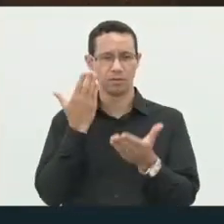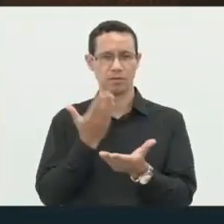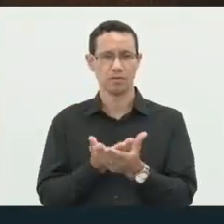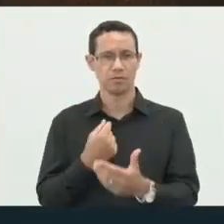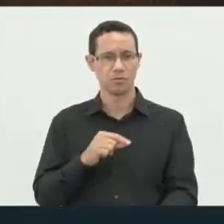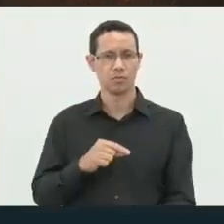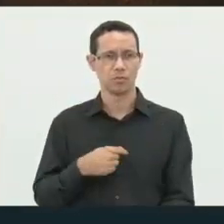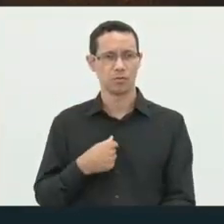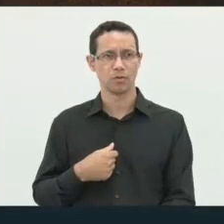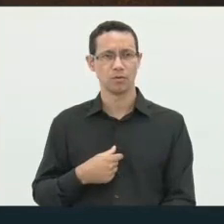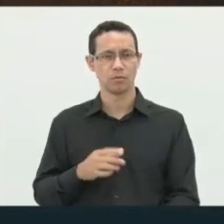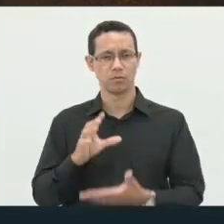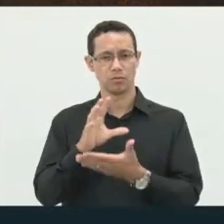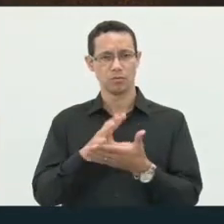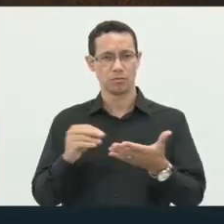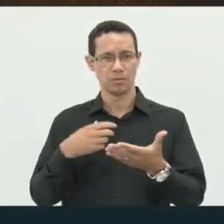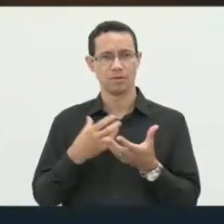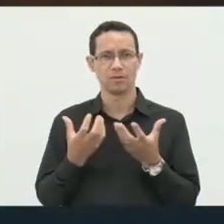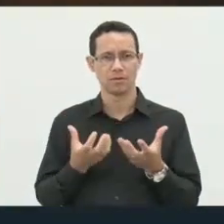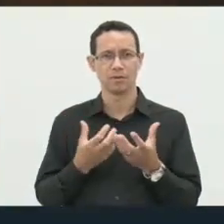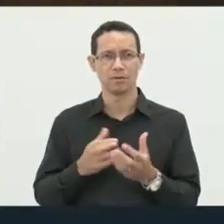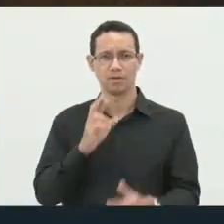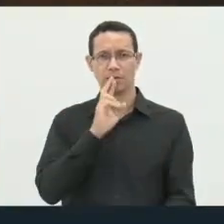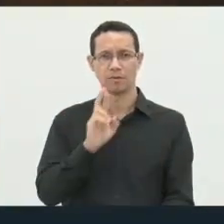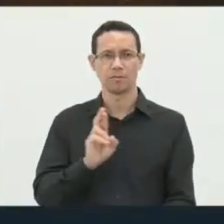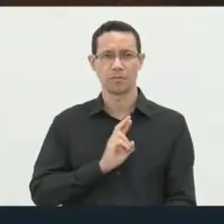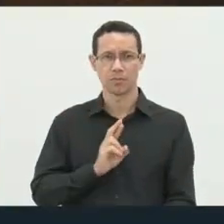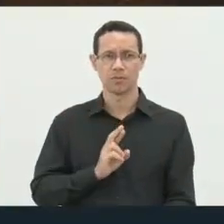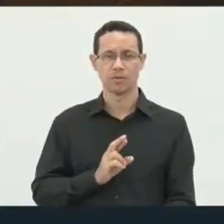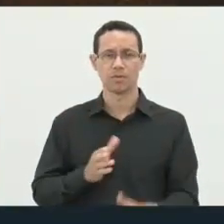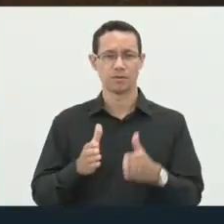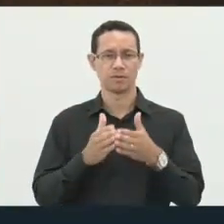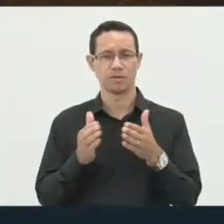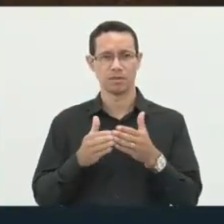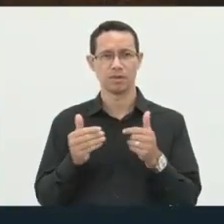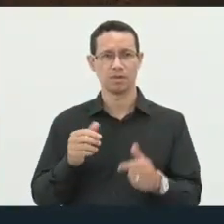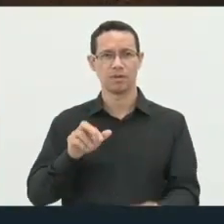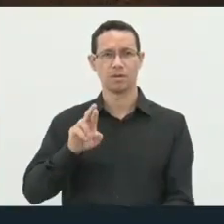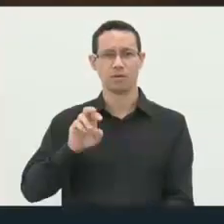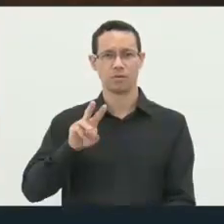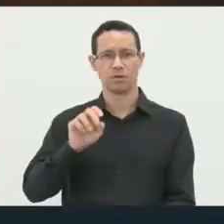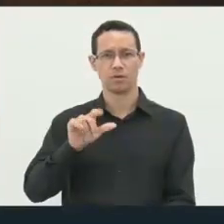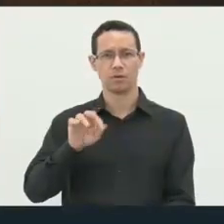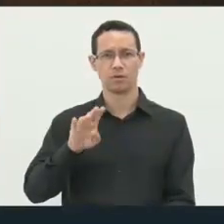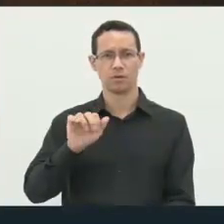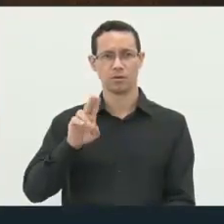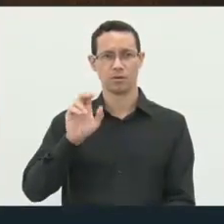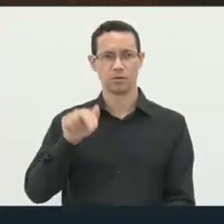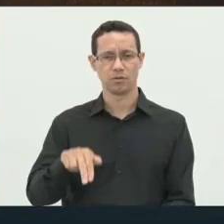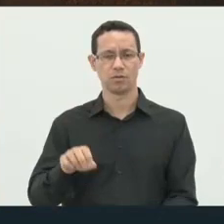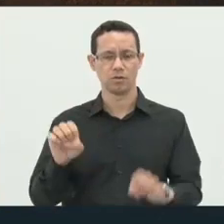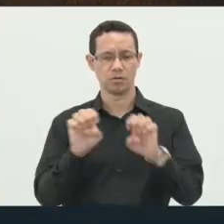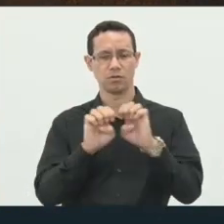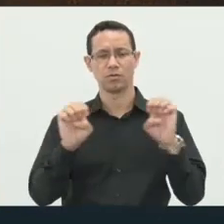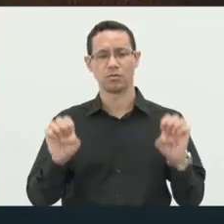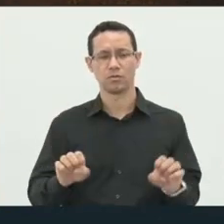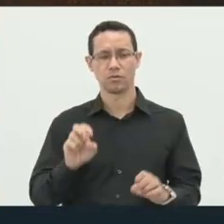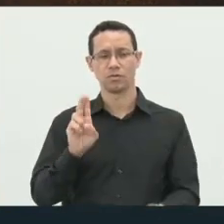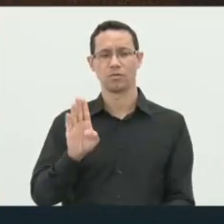deles já solicito cópias do da resposta do requerimento do vereador Wellington né a estrutura muitas vezes né